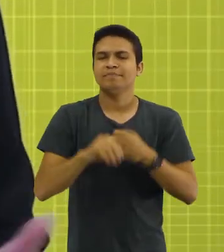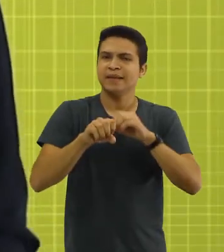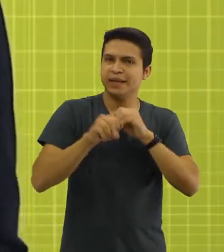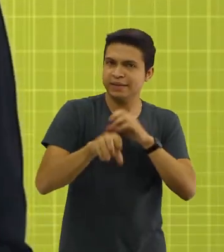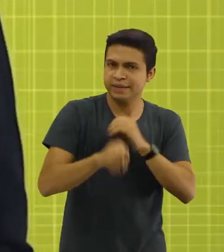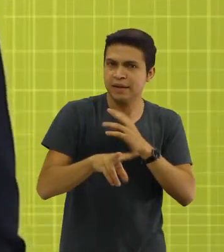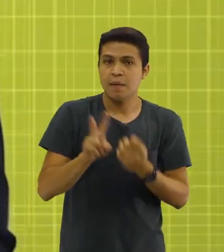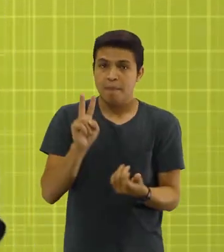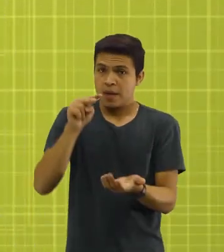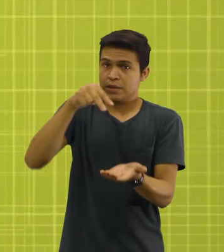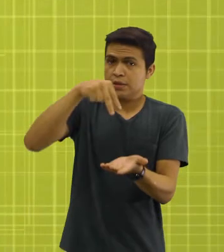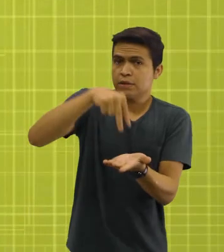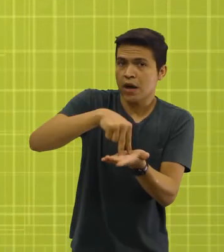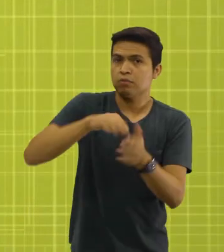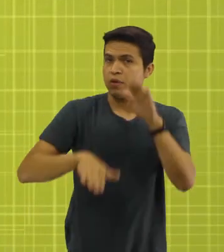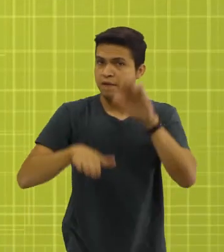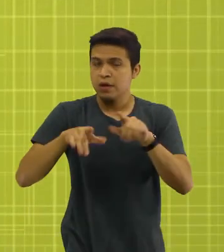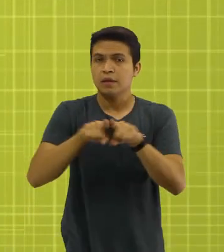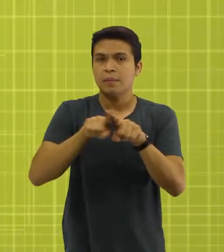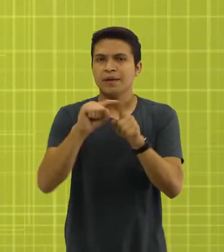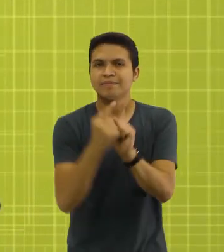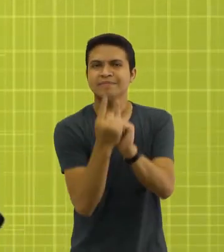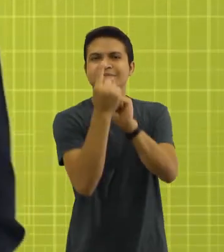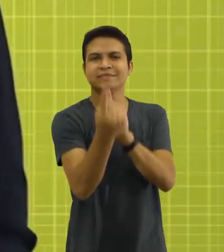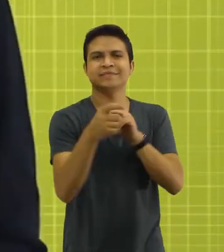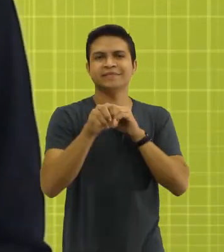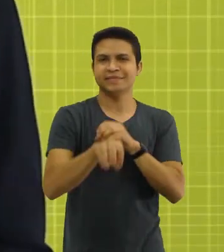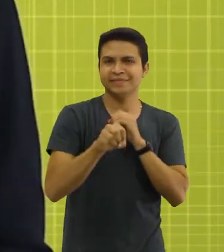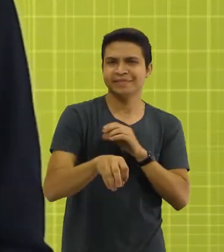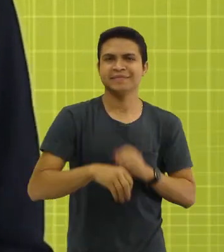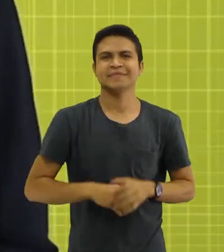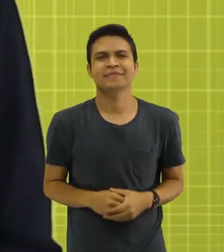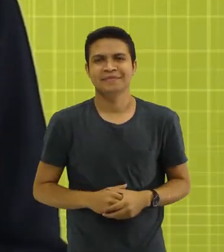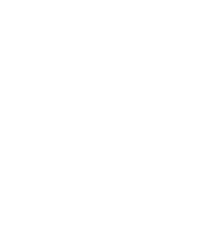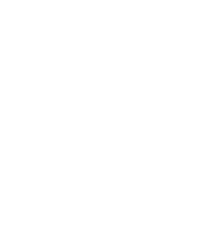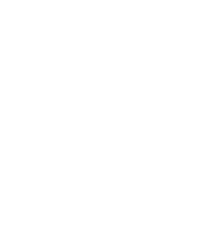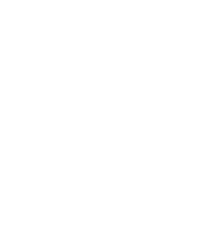por meio da modalidade de ensino semipresencial e da educação à distância.